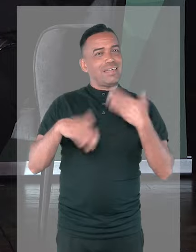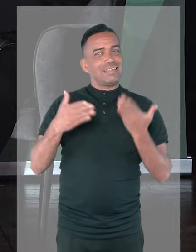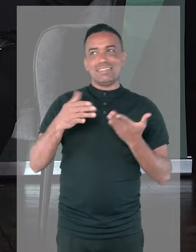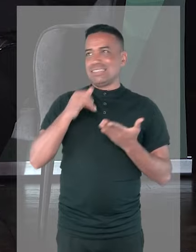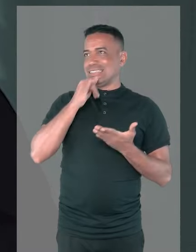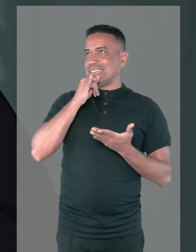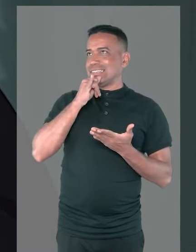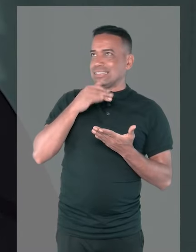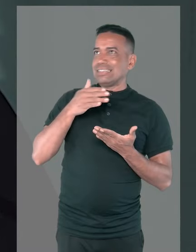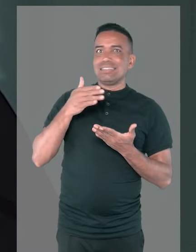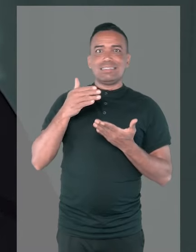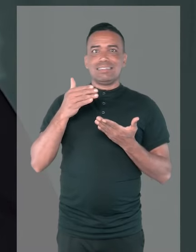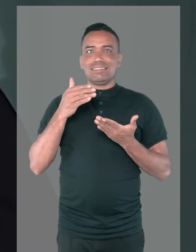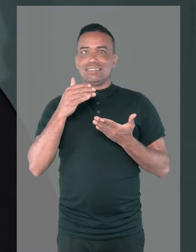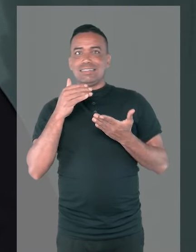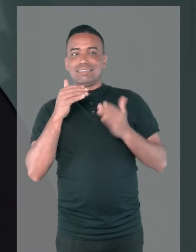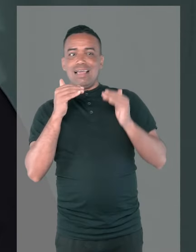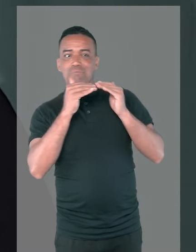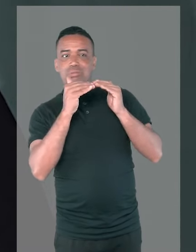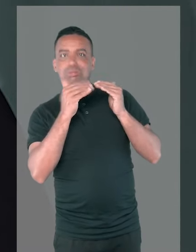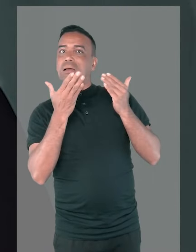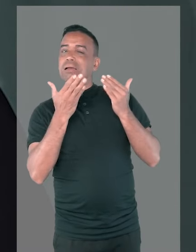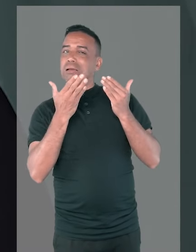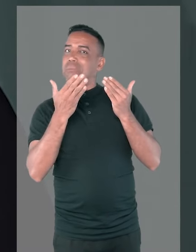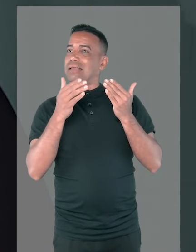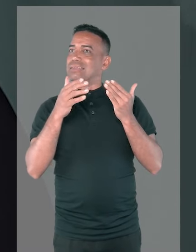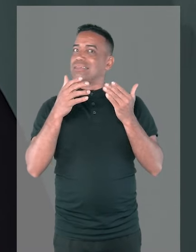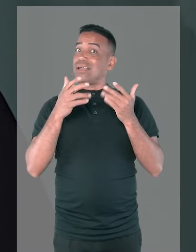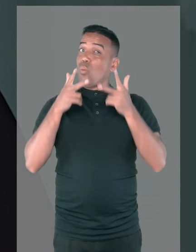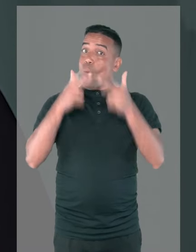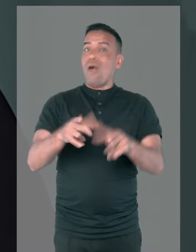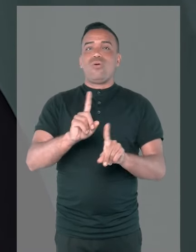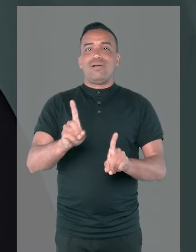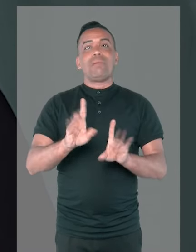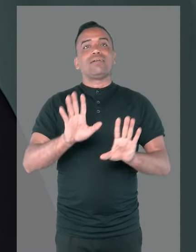não na mesma dimensão, mas também uma coisa